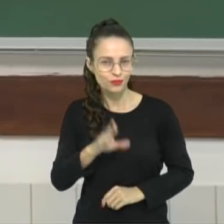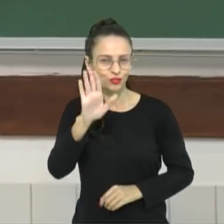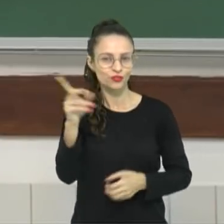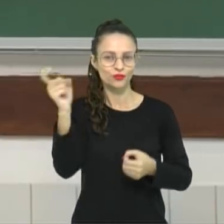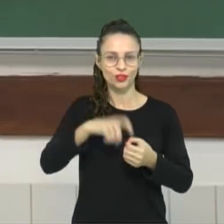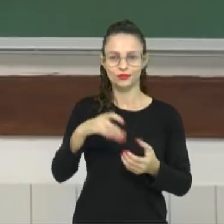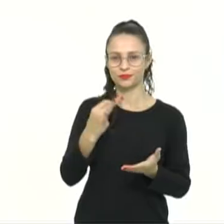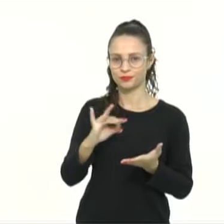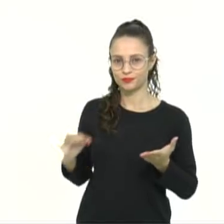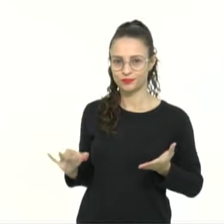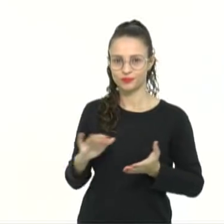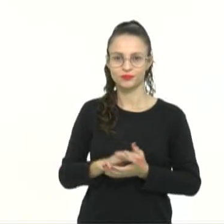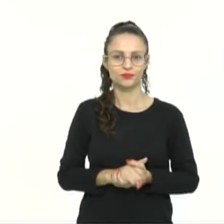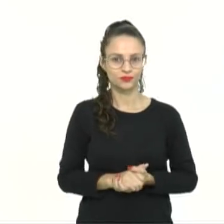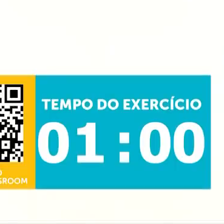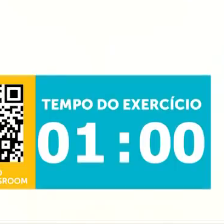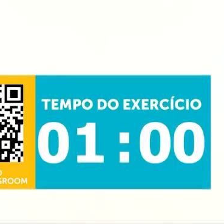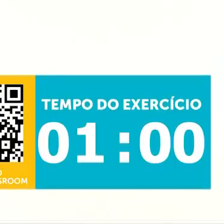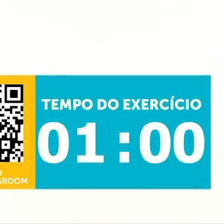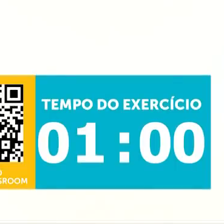volta para corrigir.